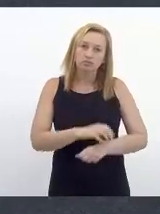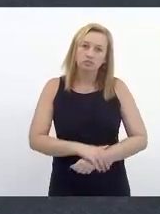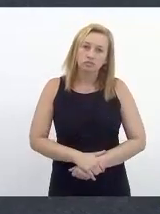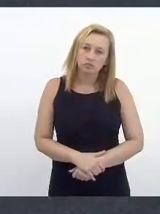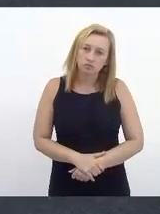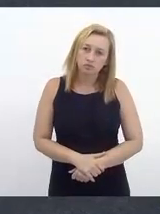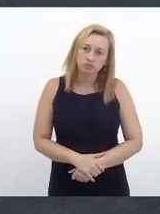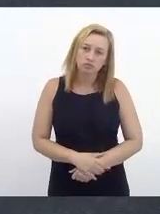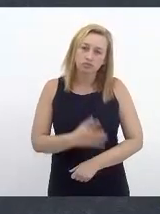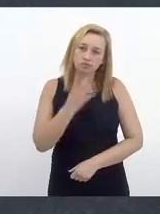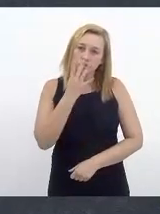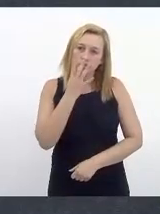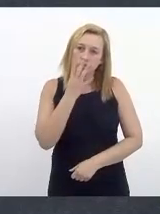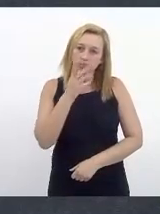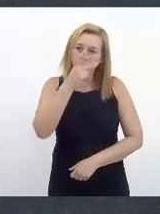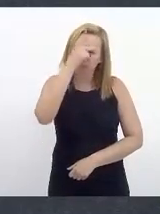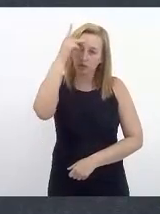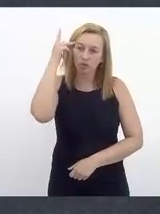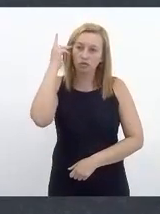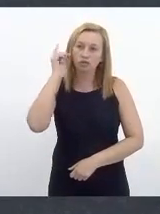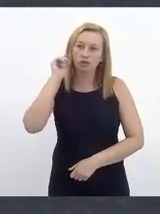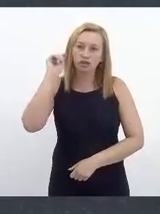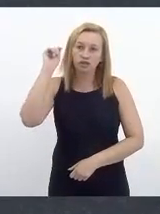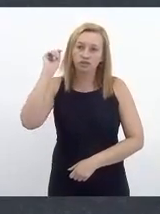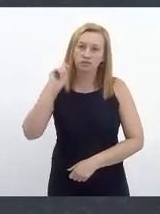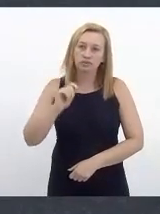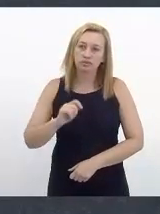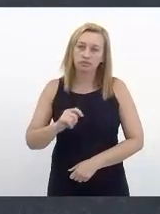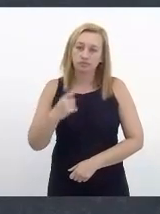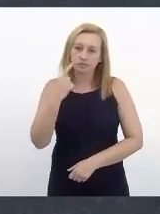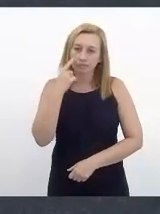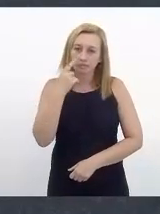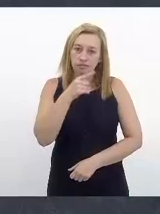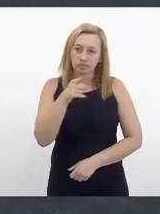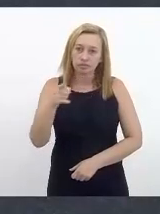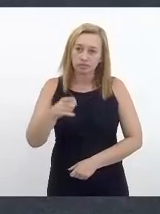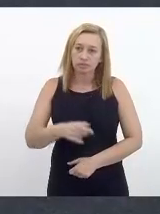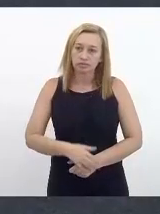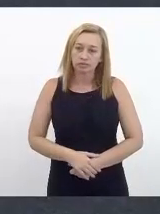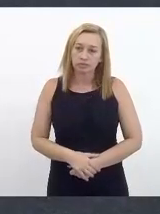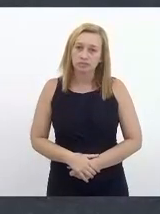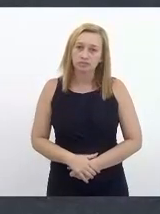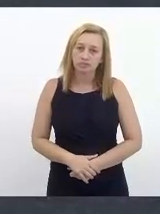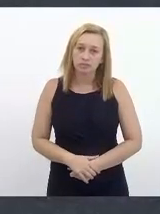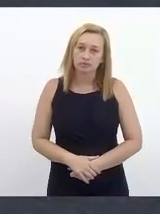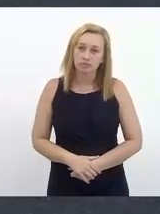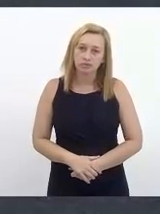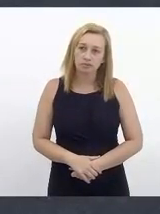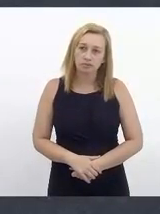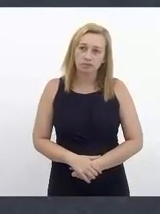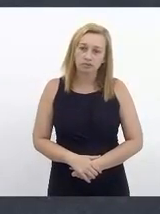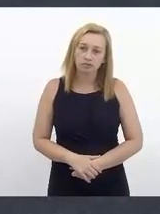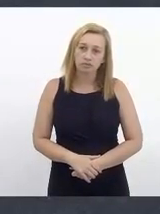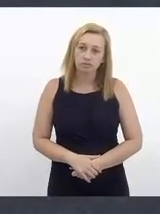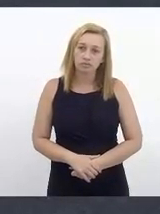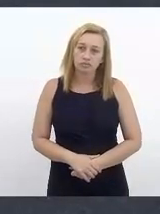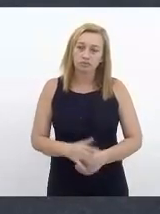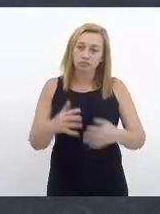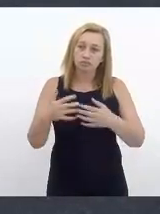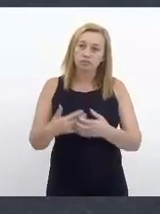a cor das pessoas que estão pegando os ossos aqui. Né? Esse é um caminhão, daqueles